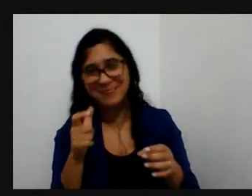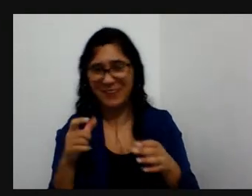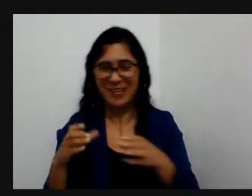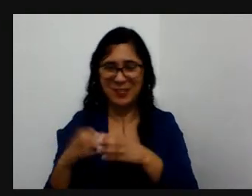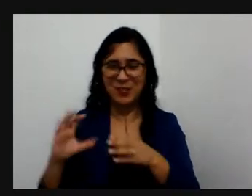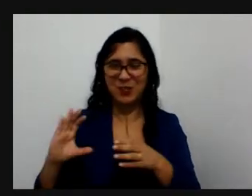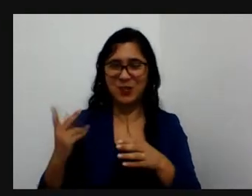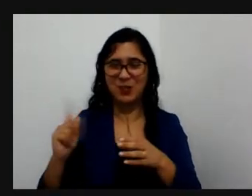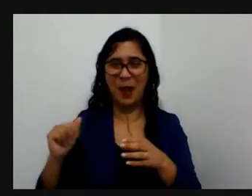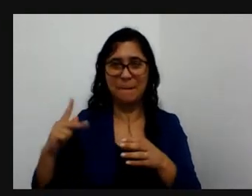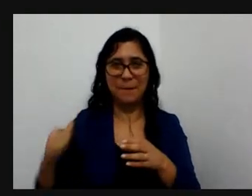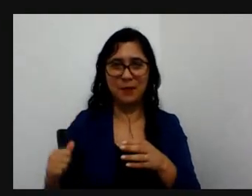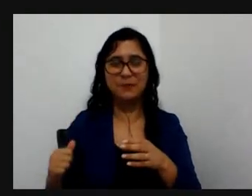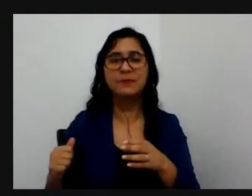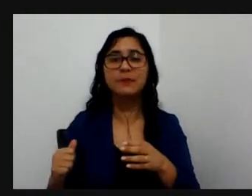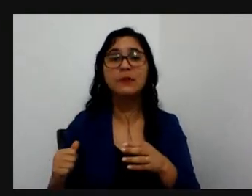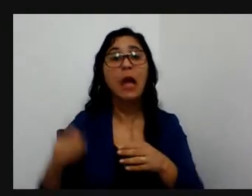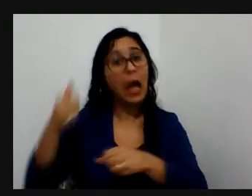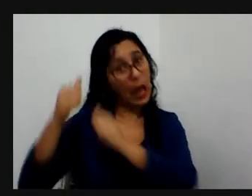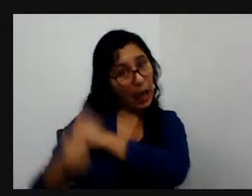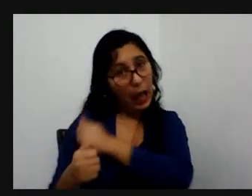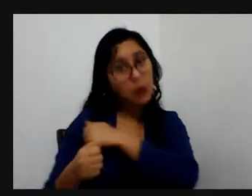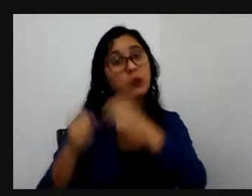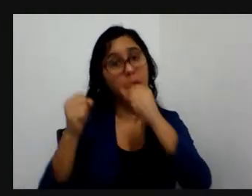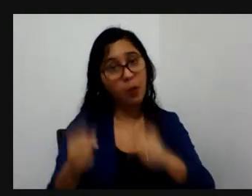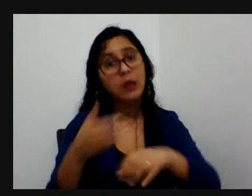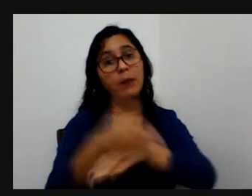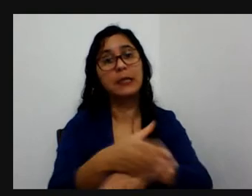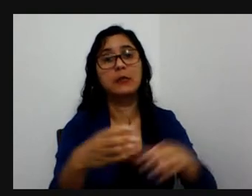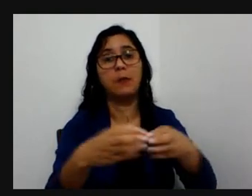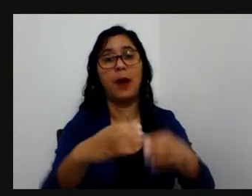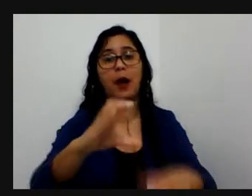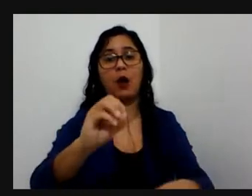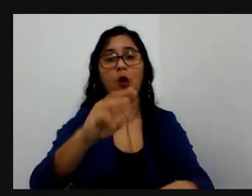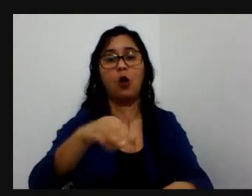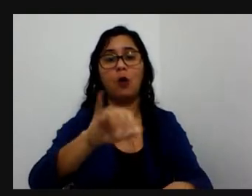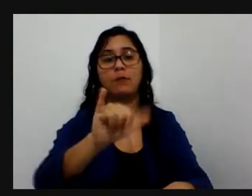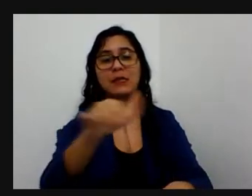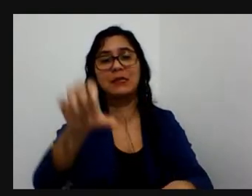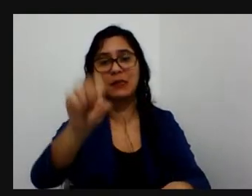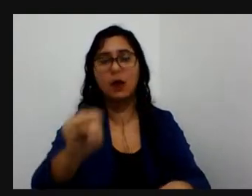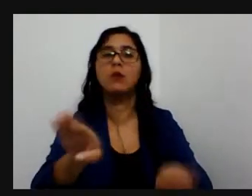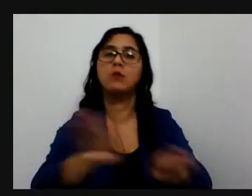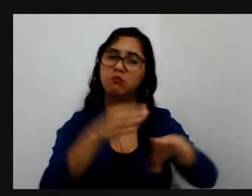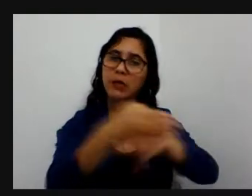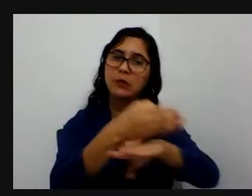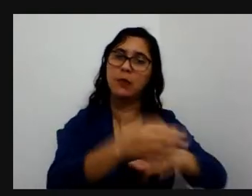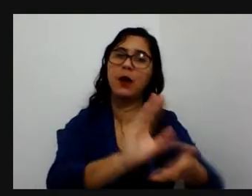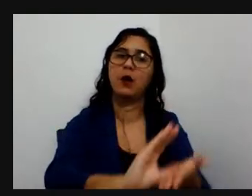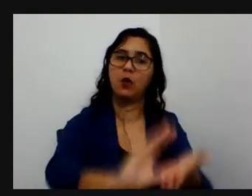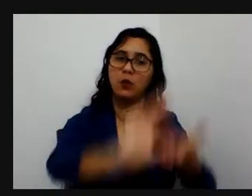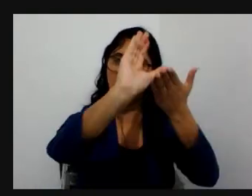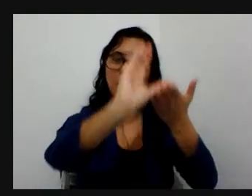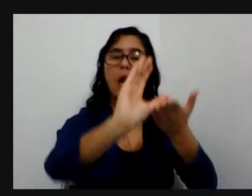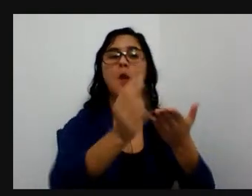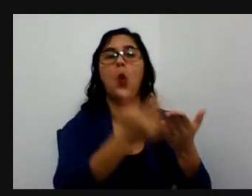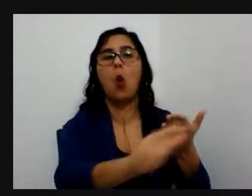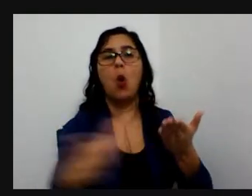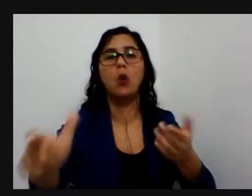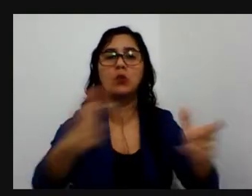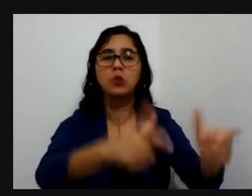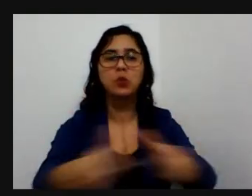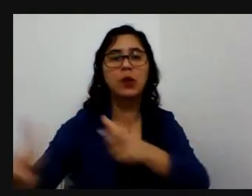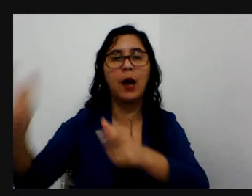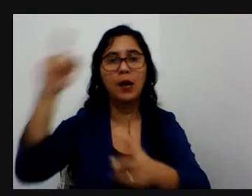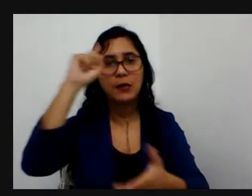aí, lembrando que alunos podem participar de comissões, de conselhos, e de outros espaços de decisão,